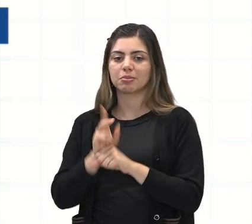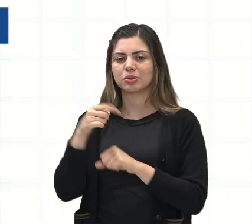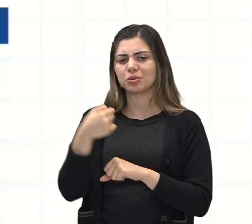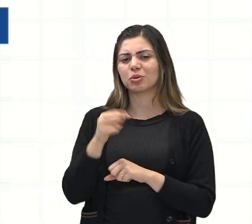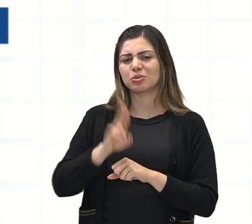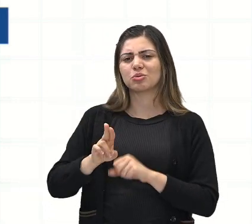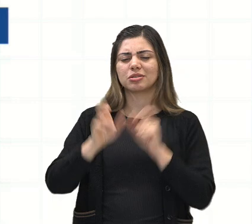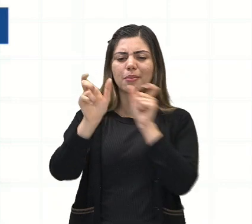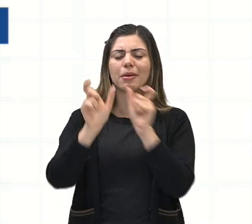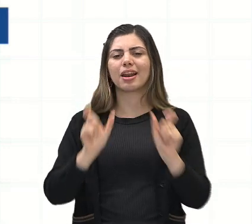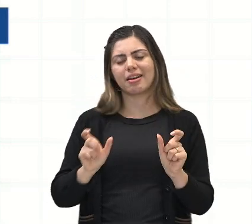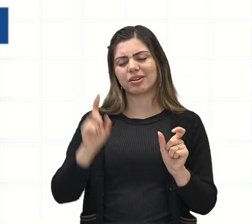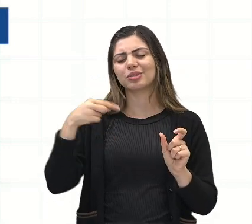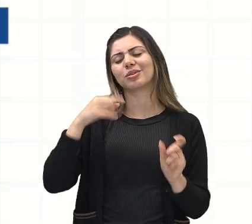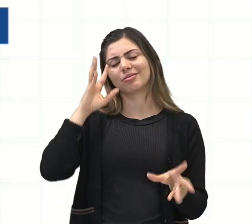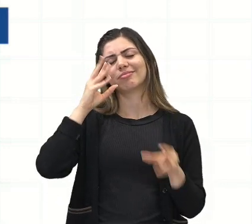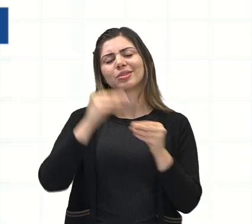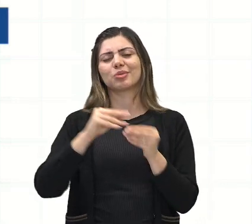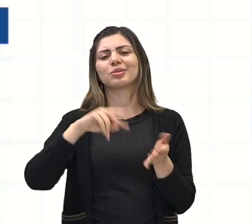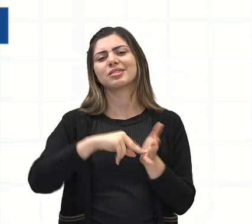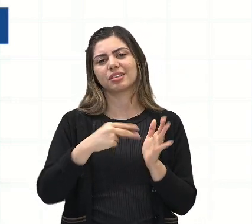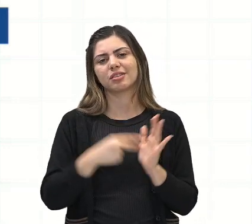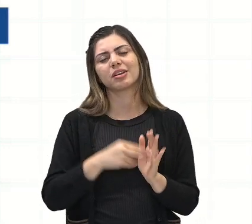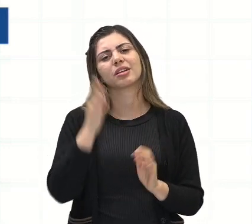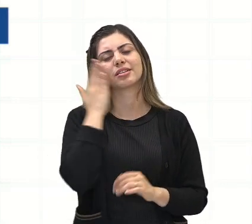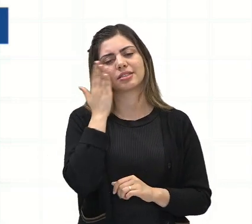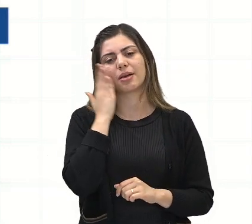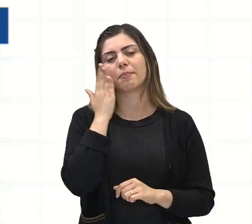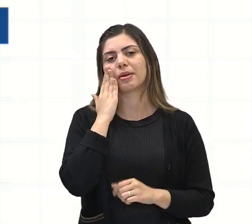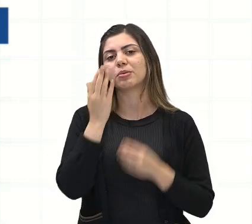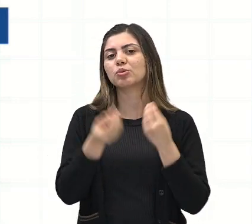sabe o significado delas, sabe o que elas querem dizer, sabe como elas